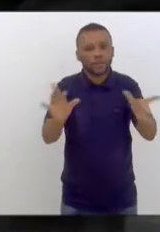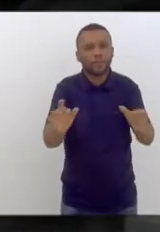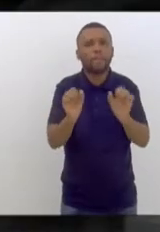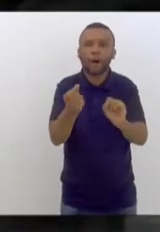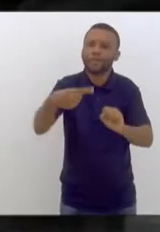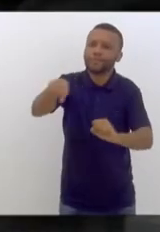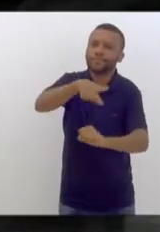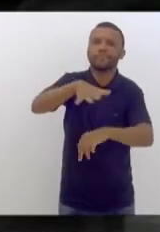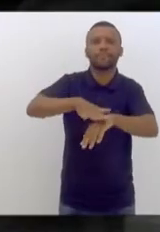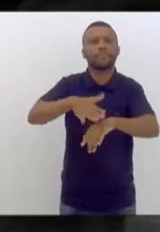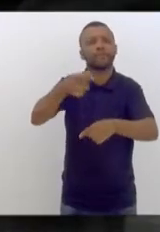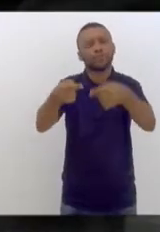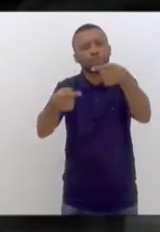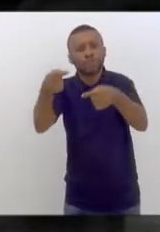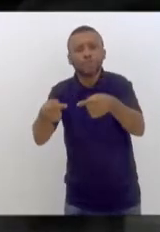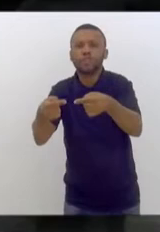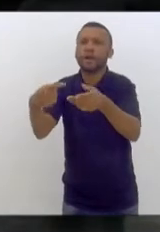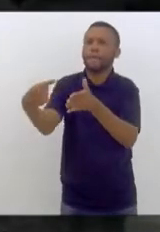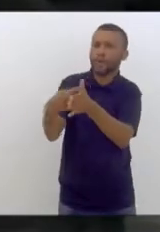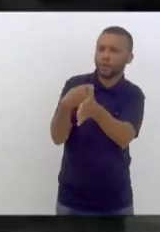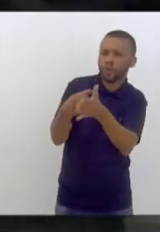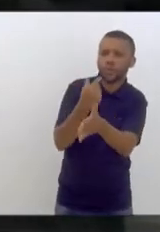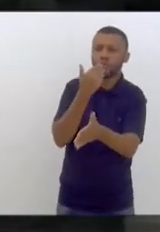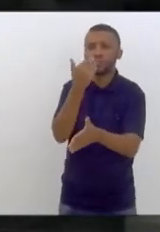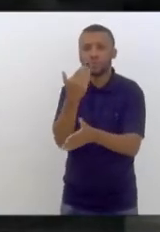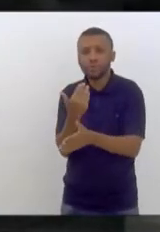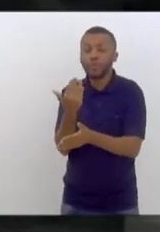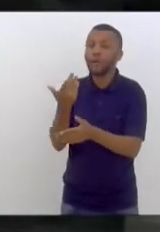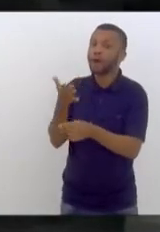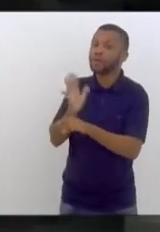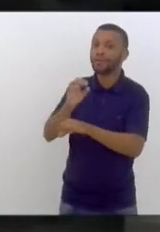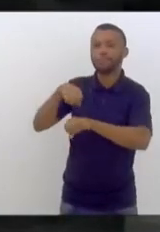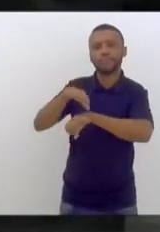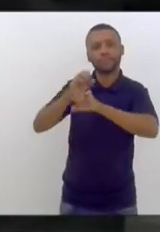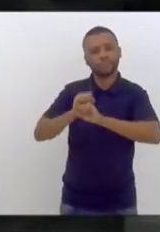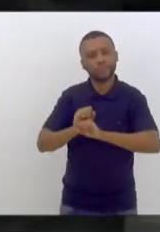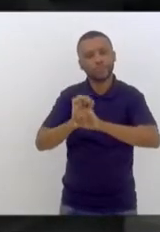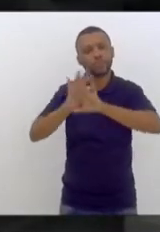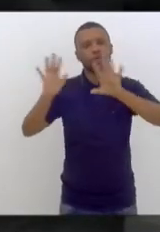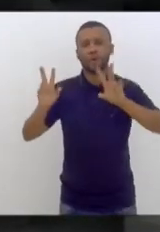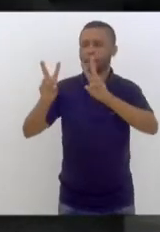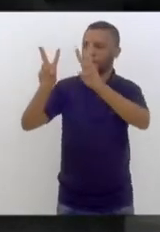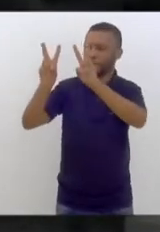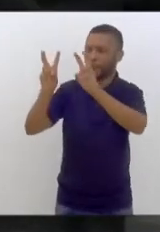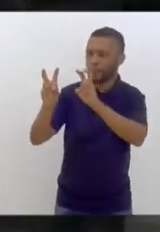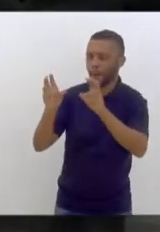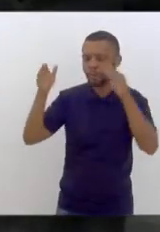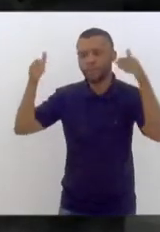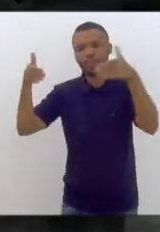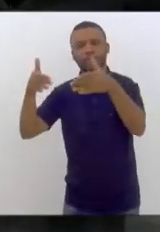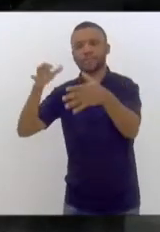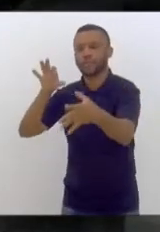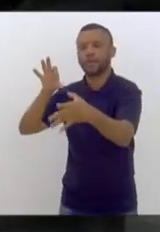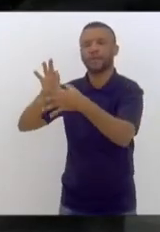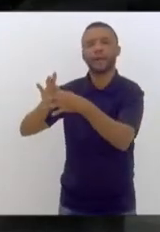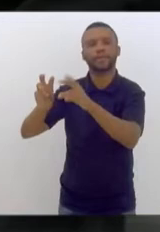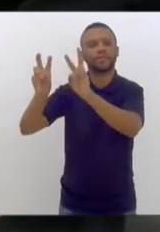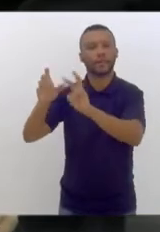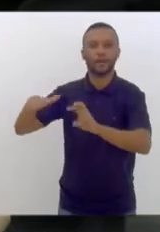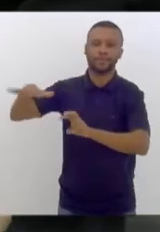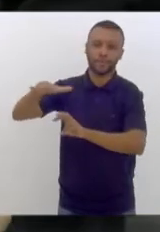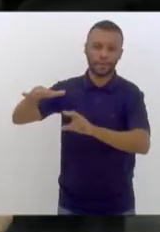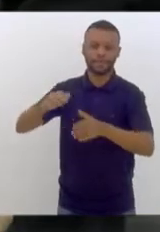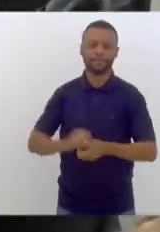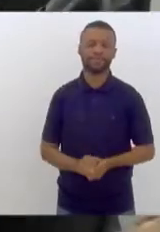ou solicitações de esclarecimentos mais específicos que envolvam o tema. O